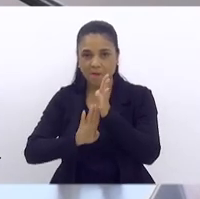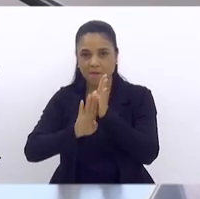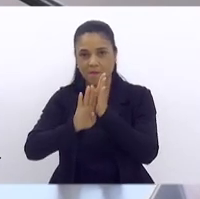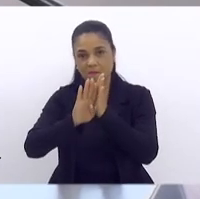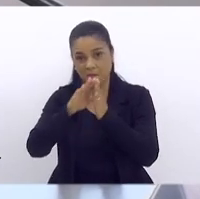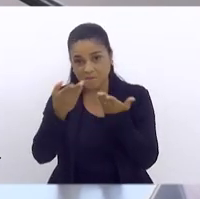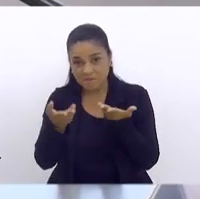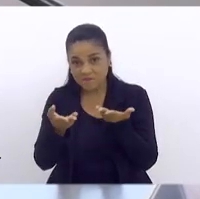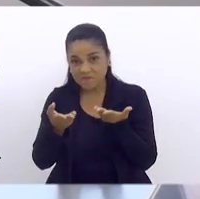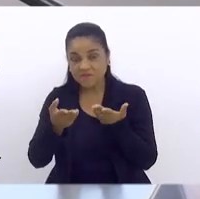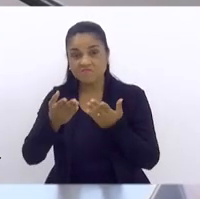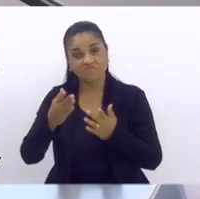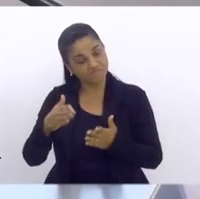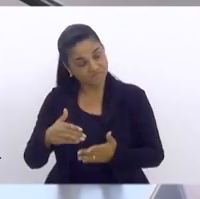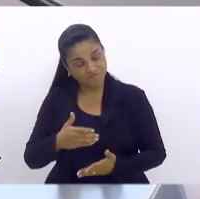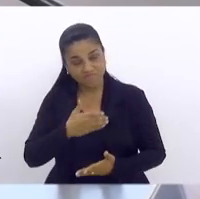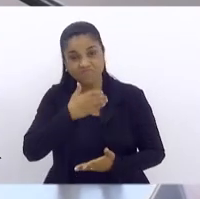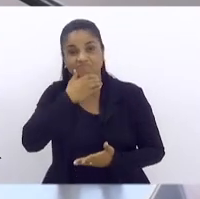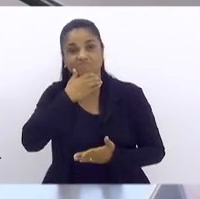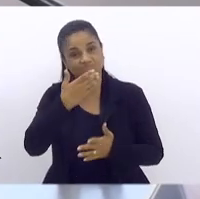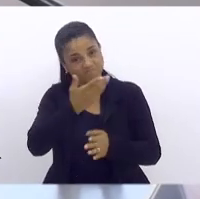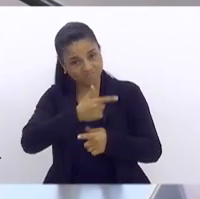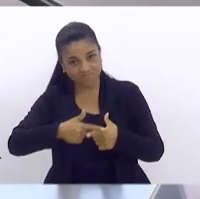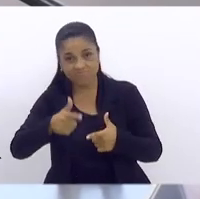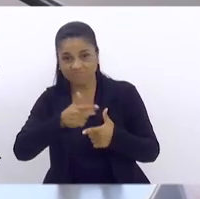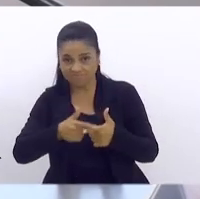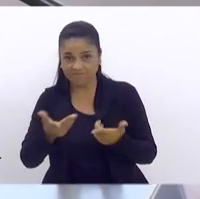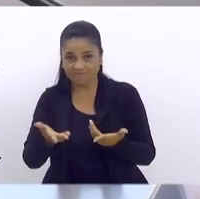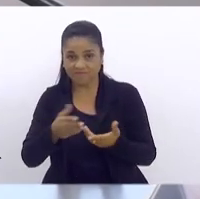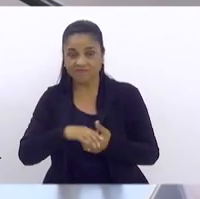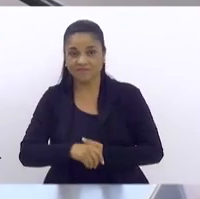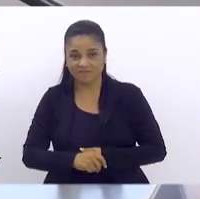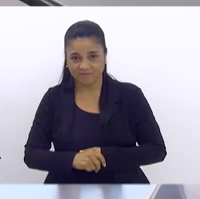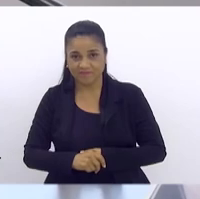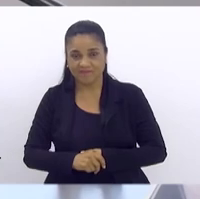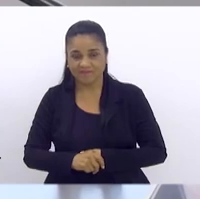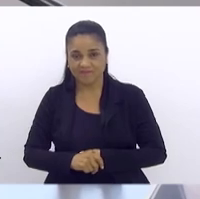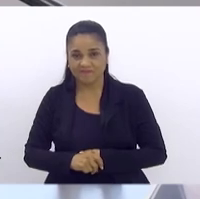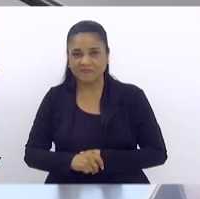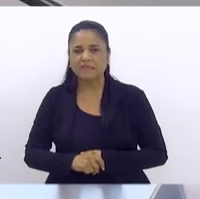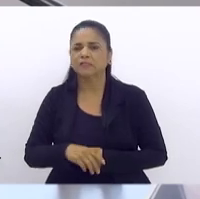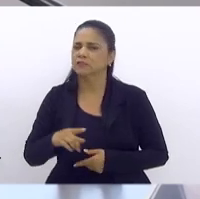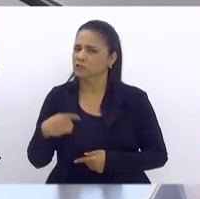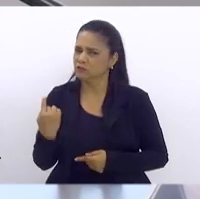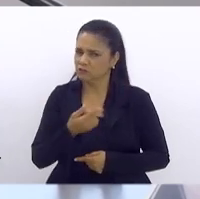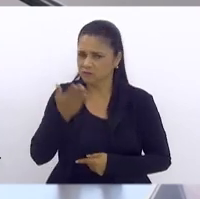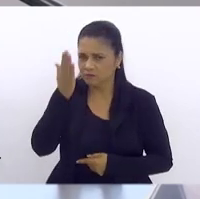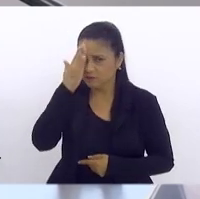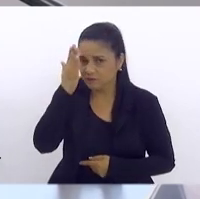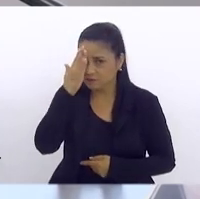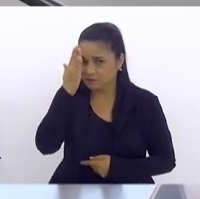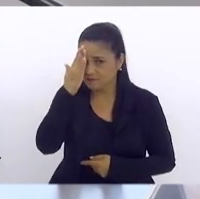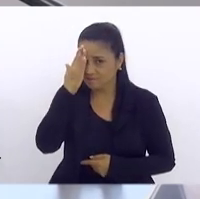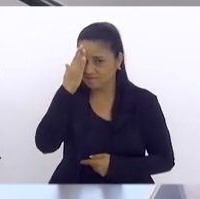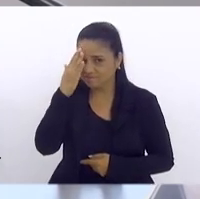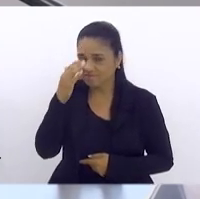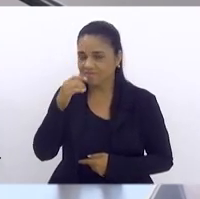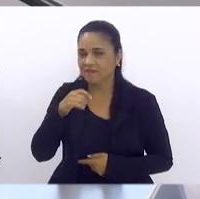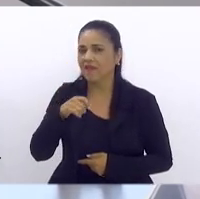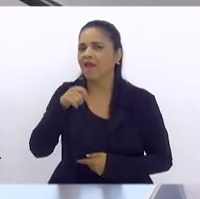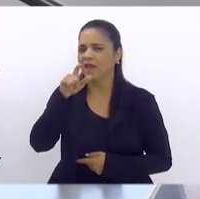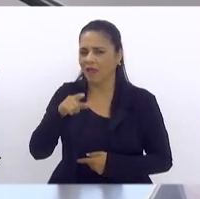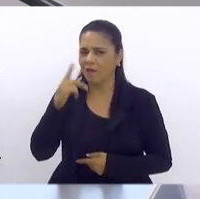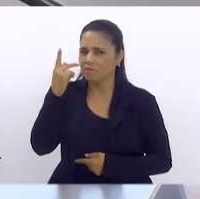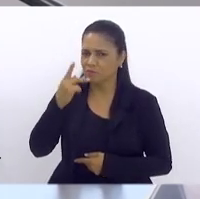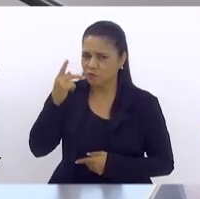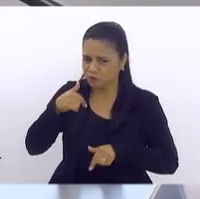Então, esse é o grave problema. É claro que nós sabemos, quem está na política, o